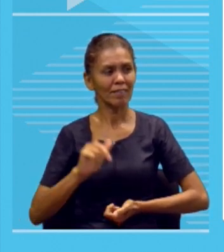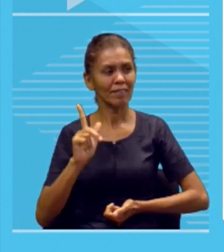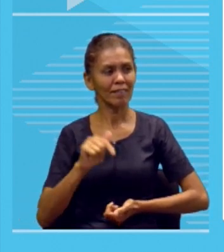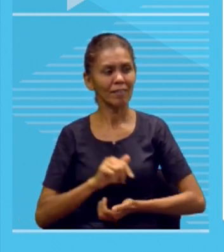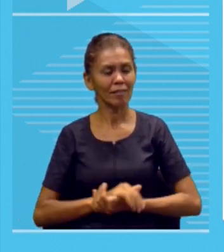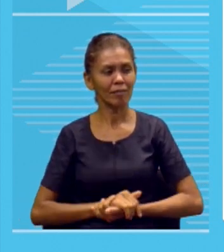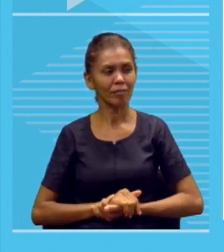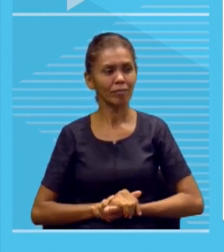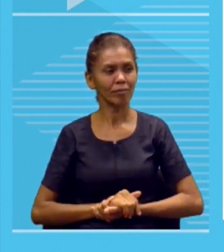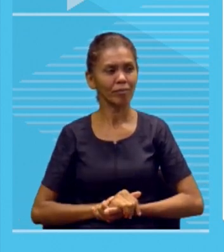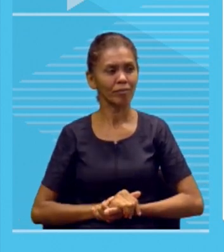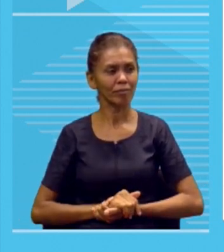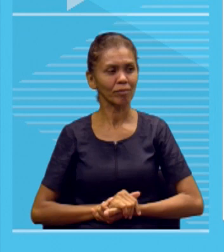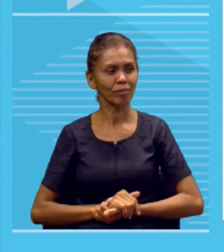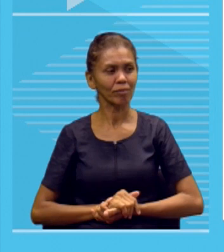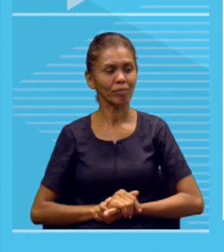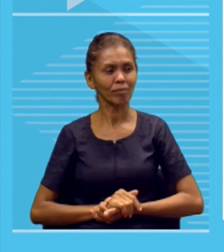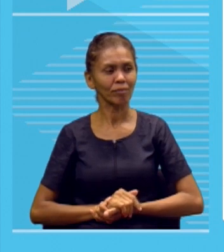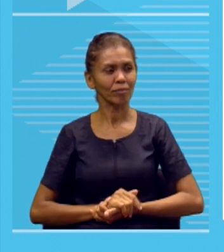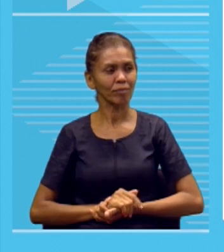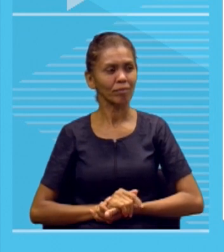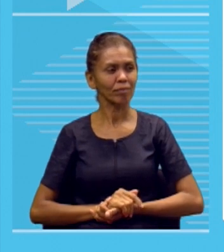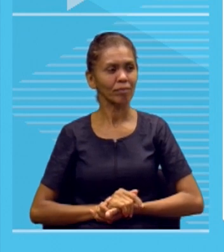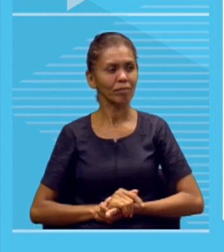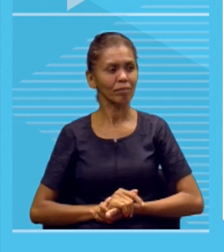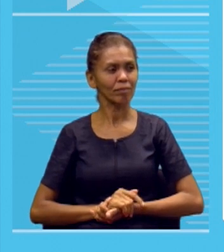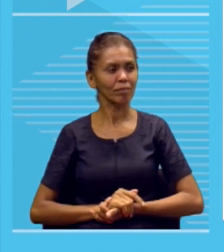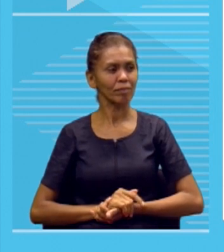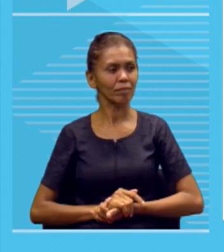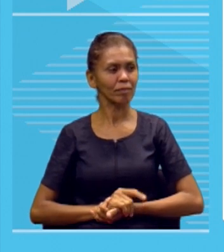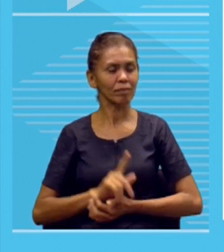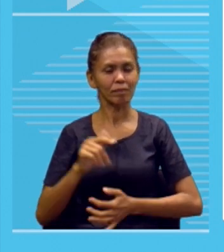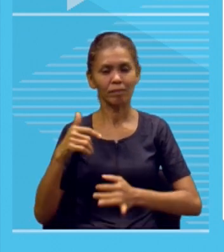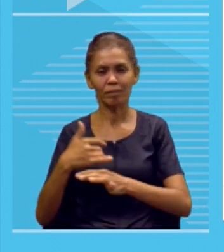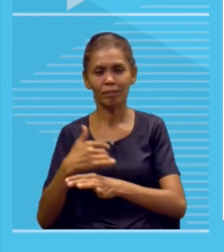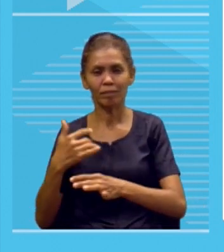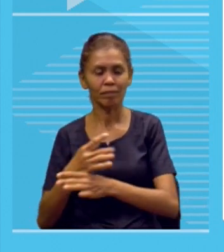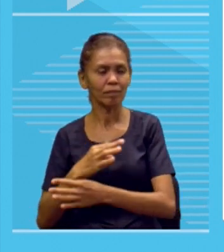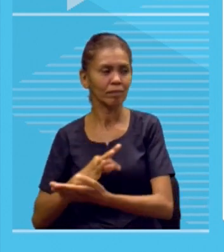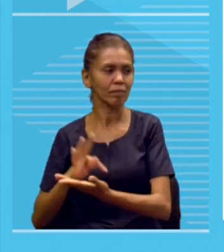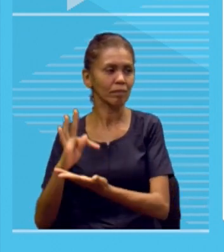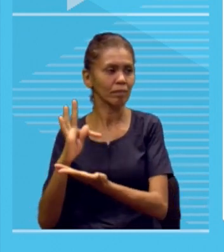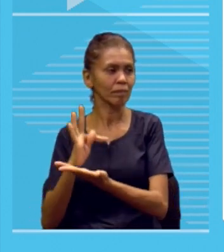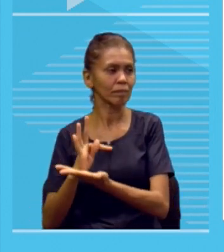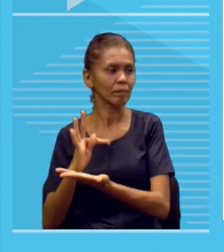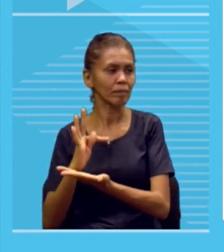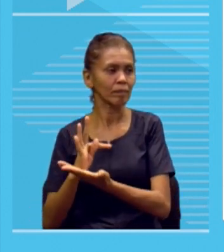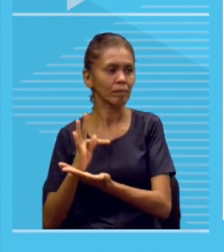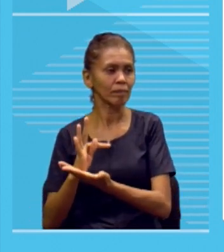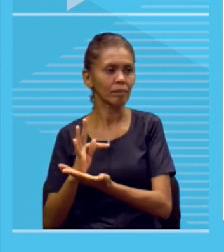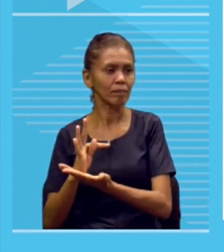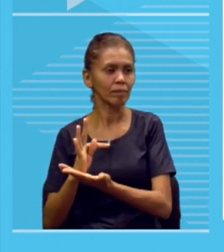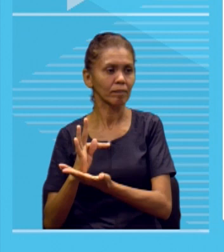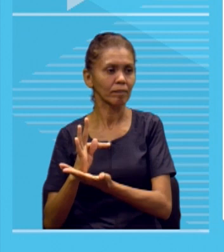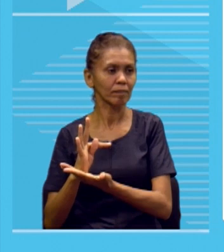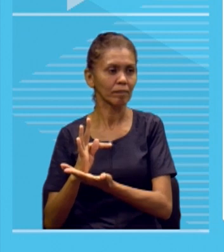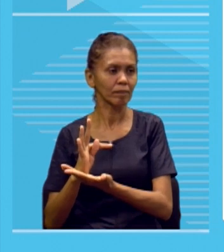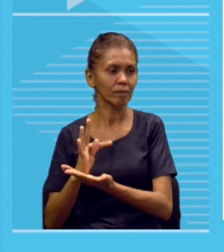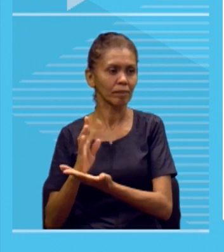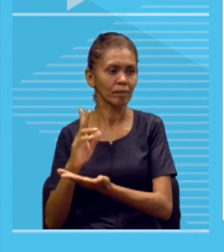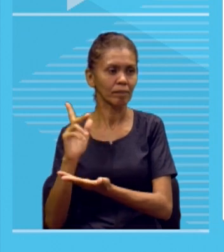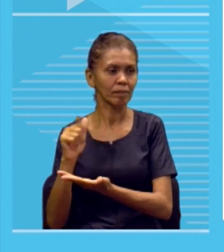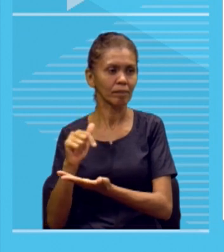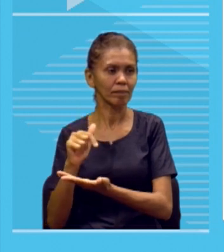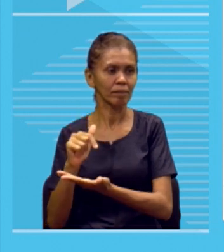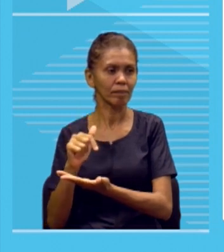centrificação, não, é conurbação. Então, aqui na cidade de Teresina, a gente tem isso, né, praticamente ali com a cidade